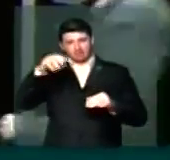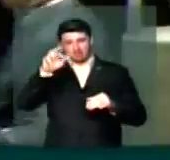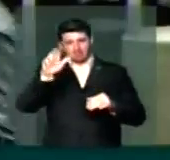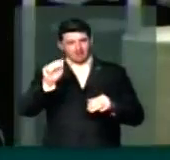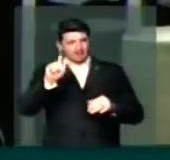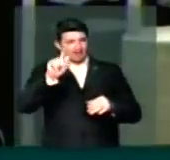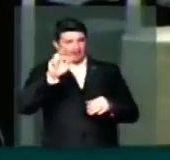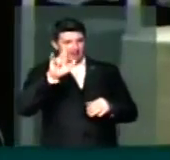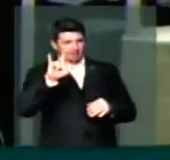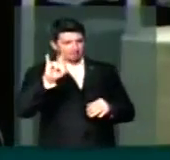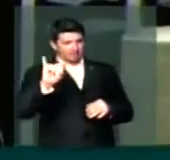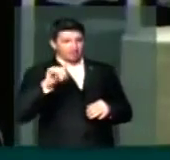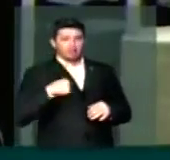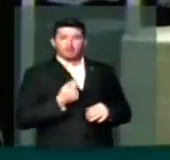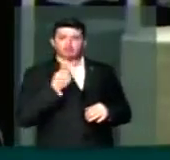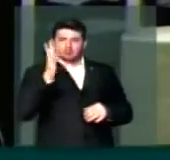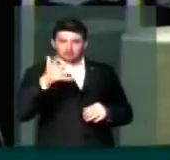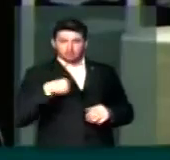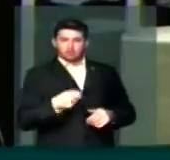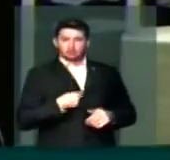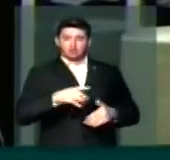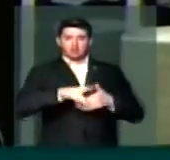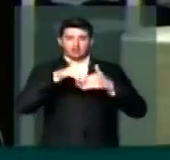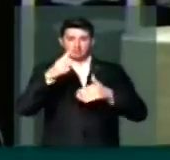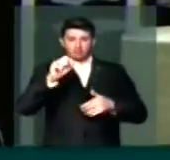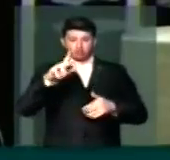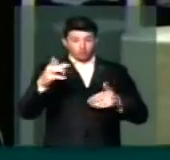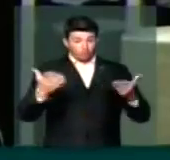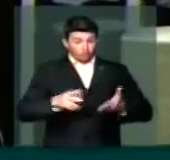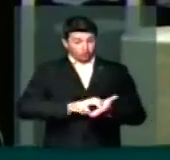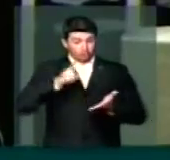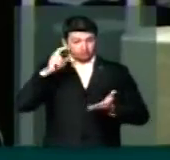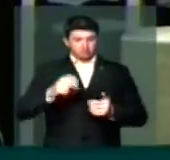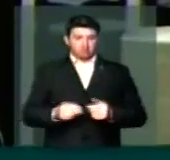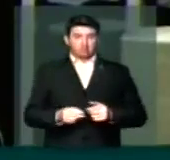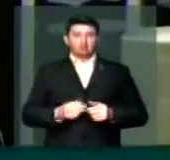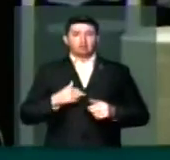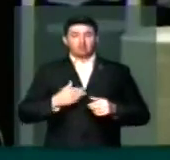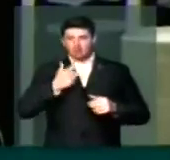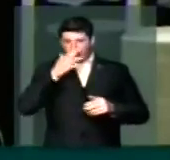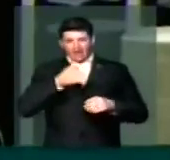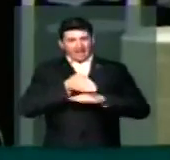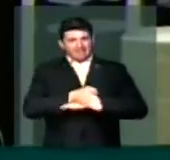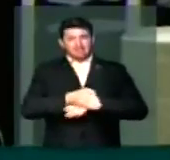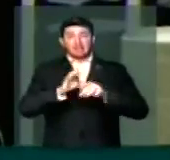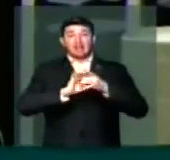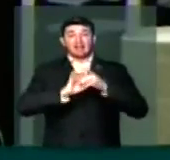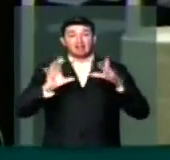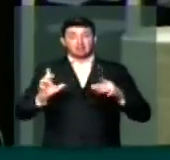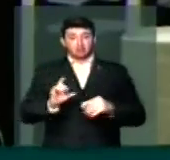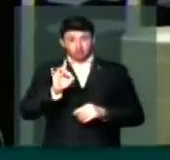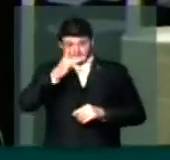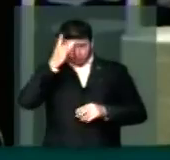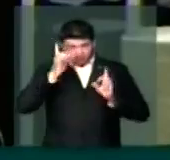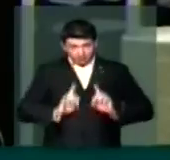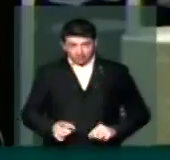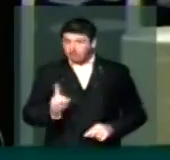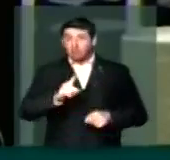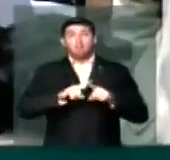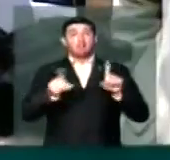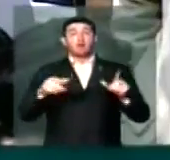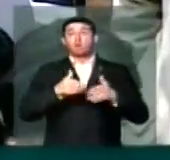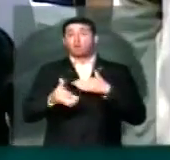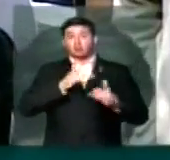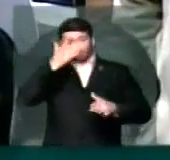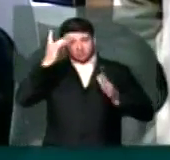sou favorável, e já declarei como líder do PSOL hoje, a total acessibilidade, não só dos deficientes, a